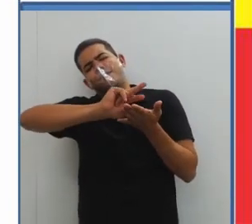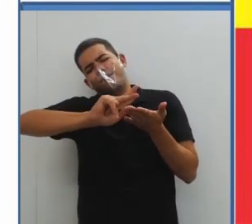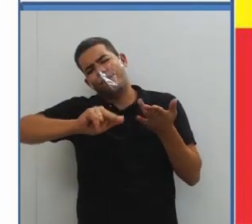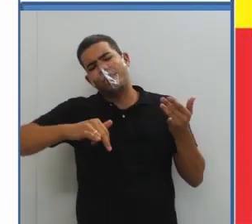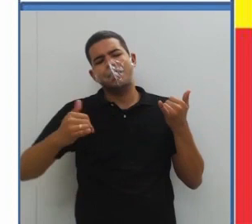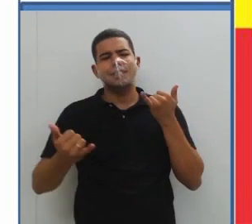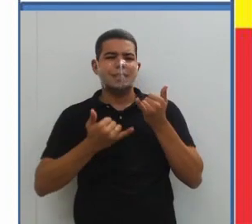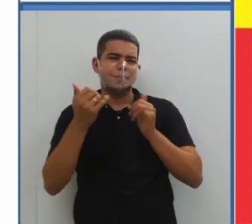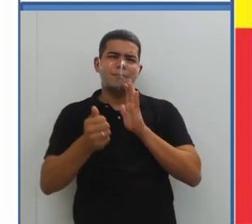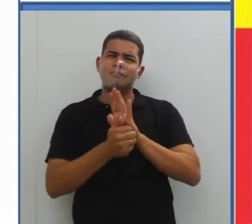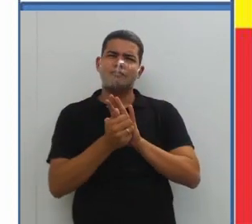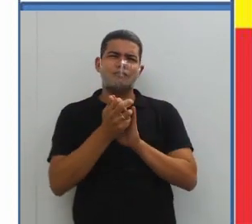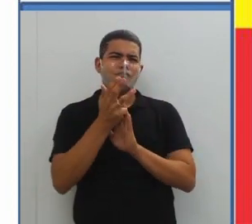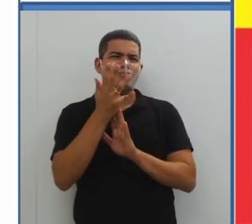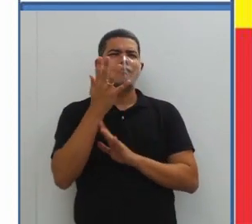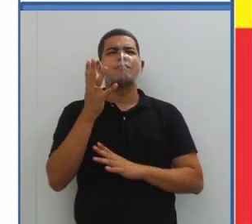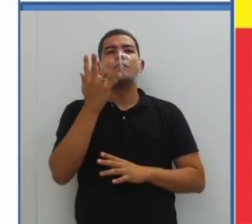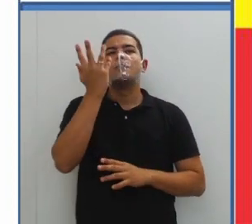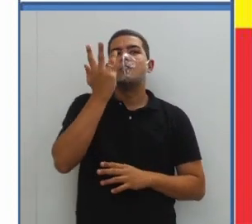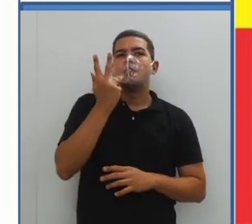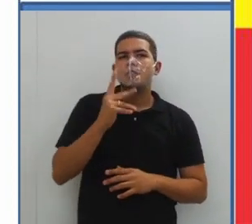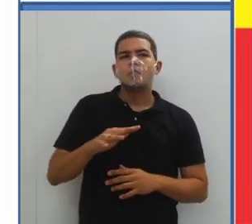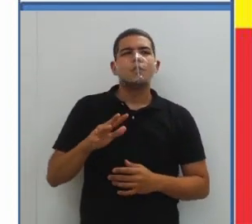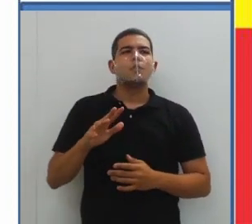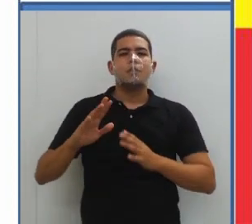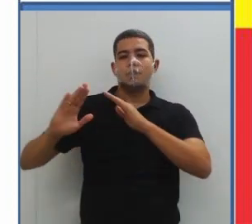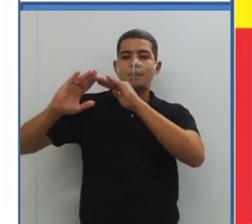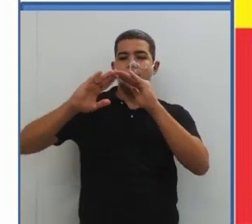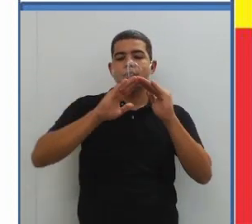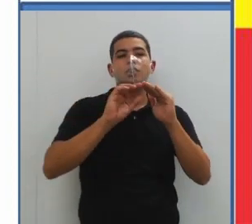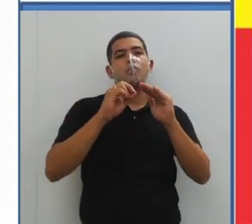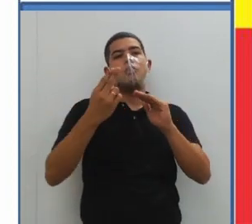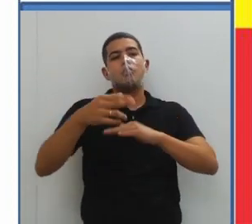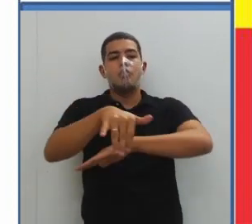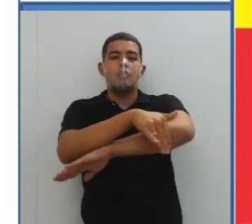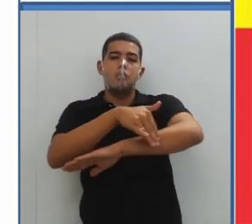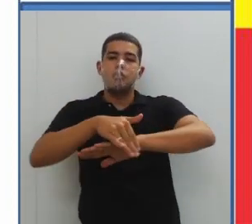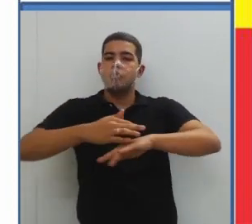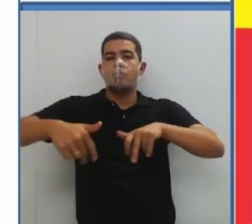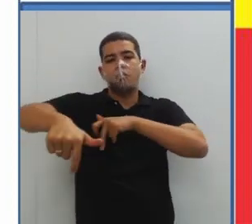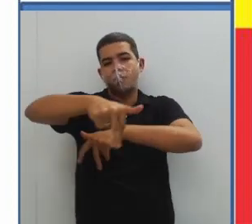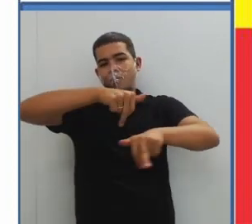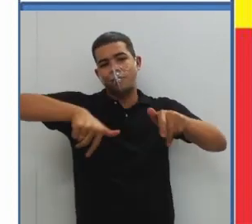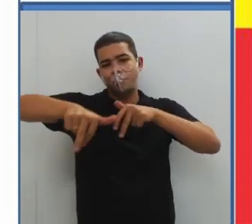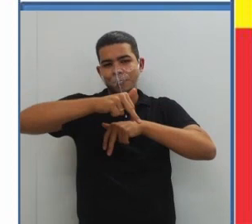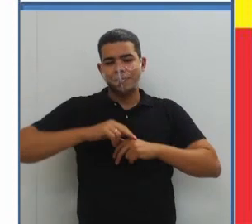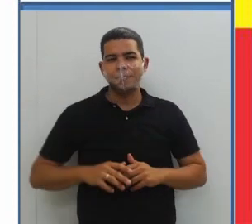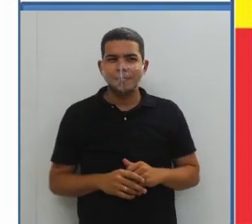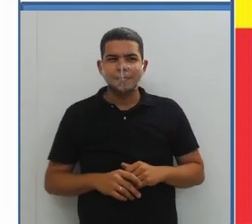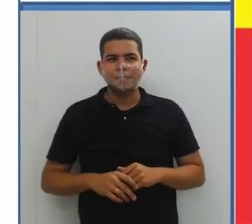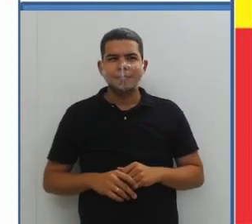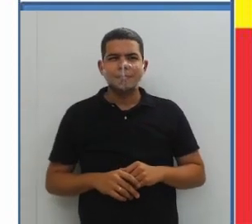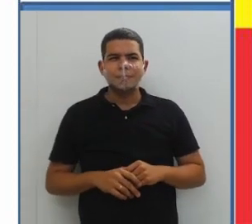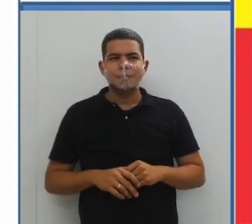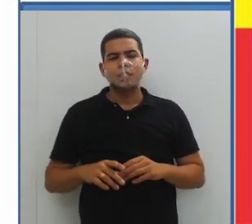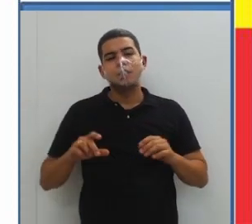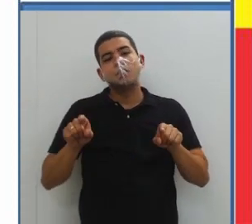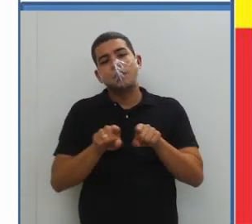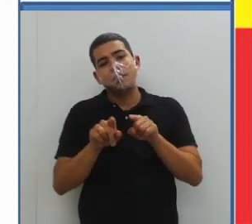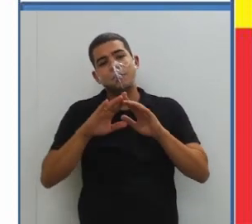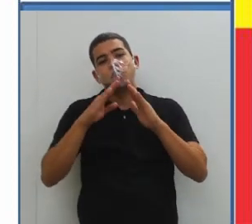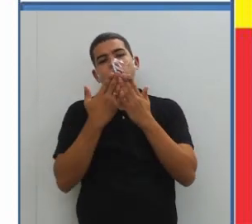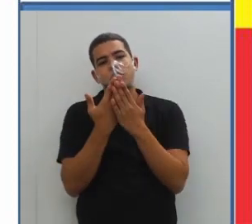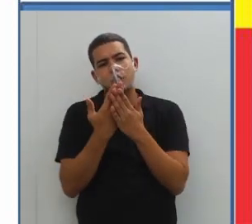de brincadeiras tradicionais para crianças, tanto dentro dos lares, nas suas casas, como ao ar livre, na rua, ou até